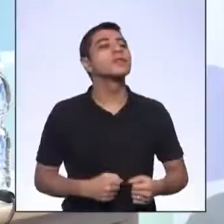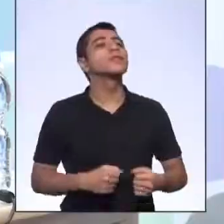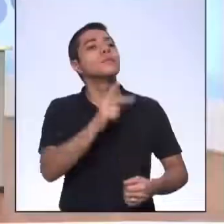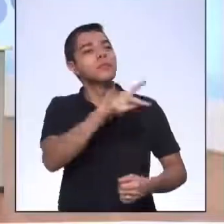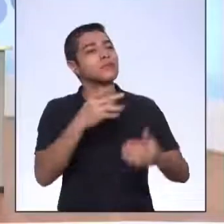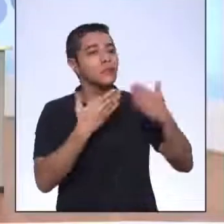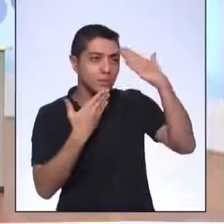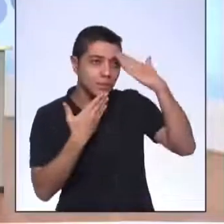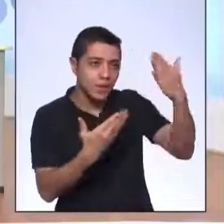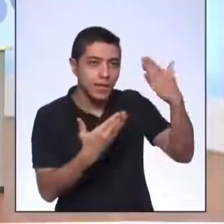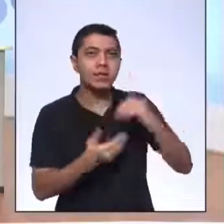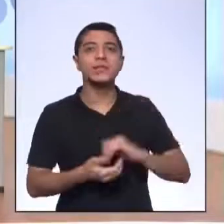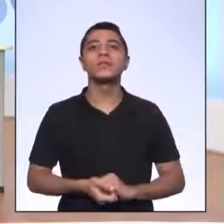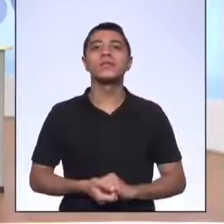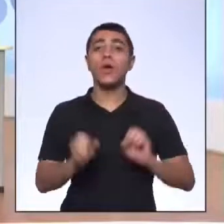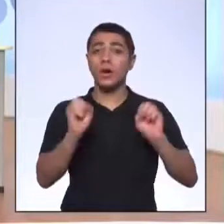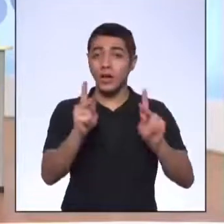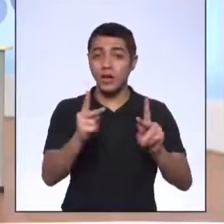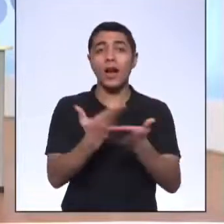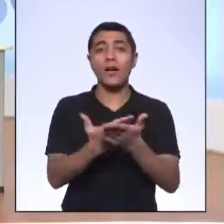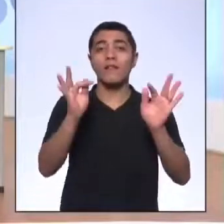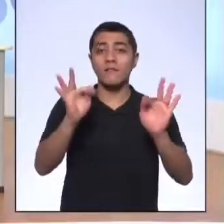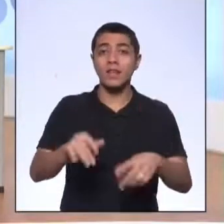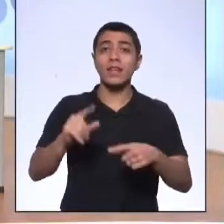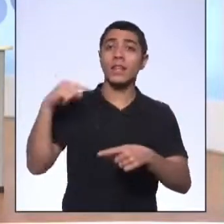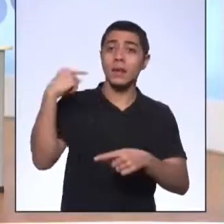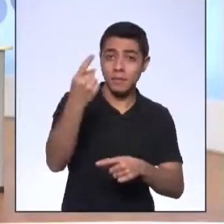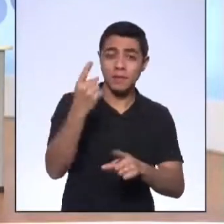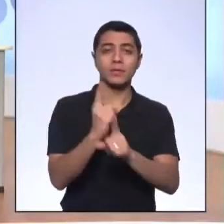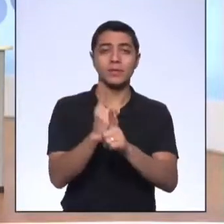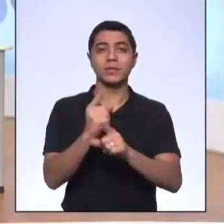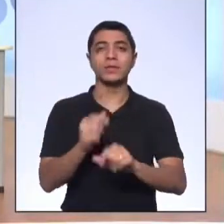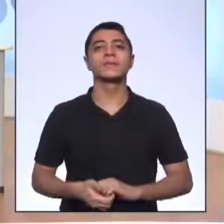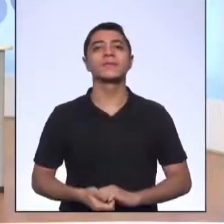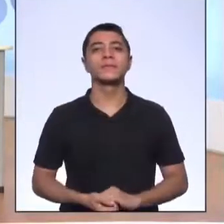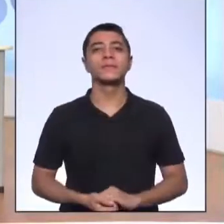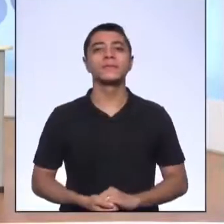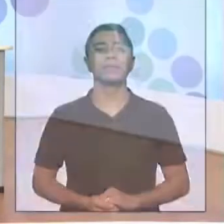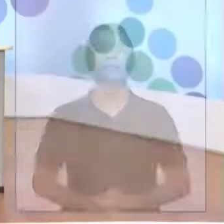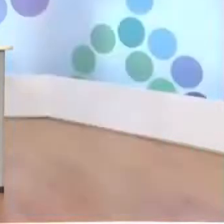professora e bom gente é só isso até a próxima aula